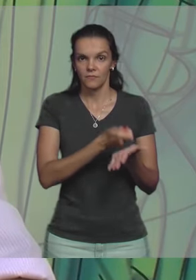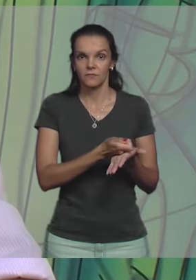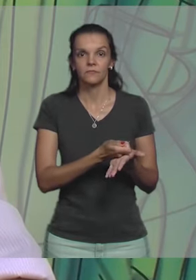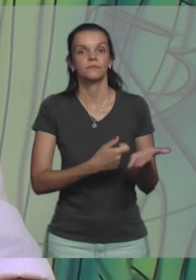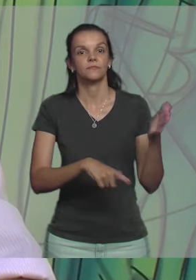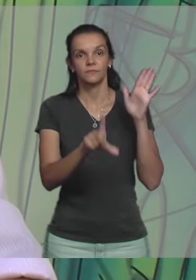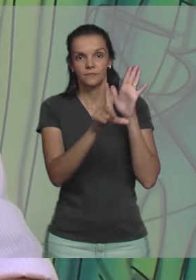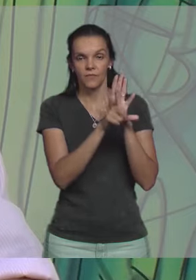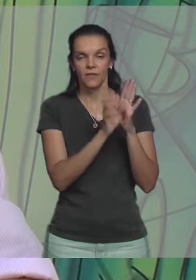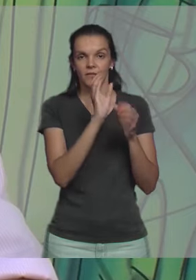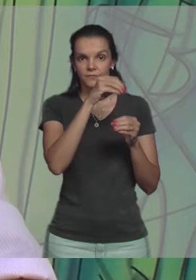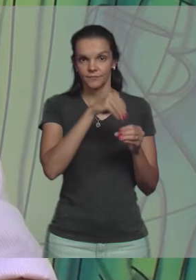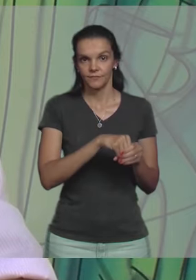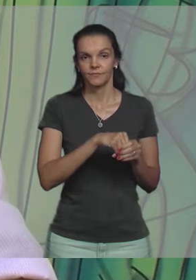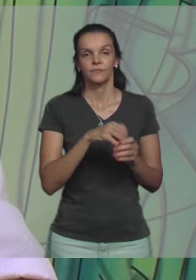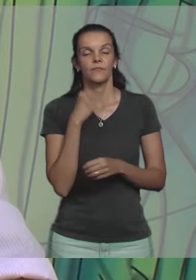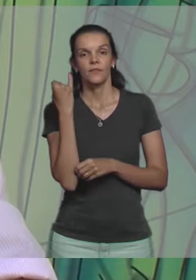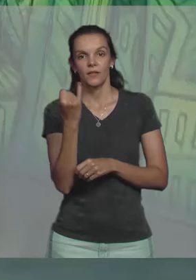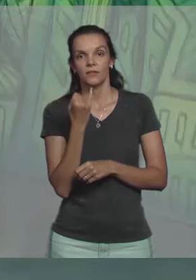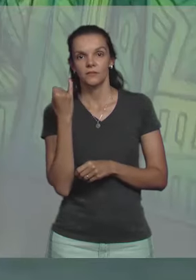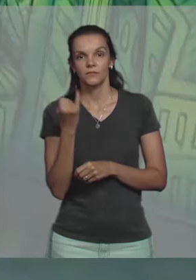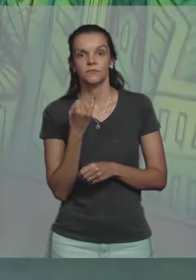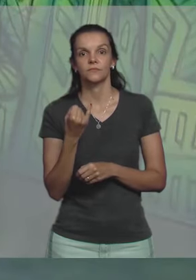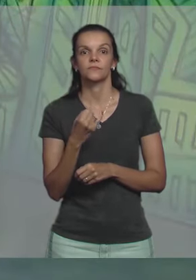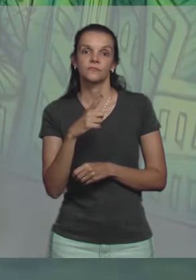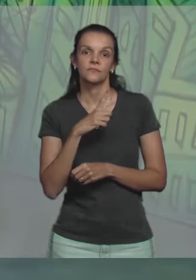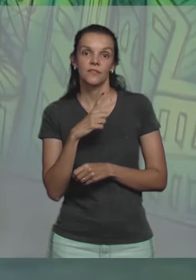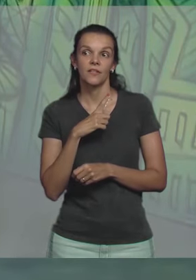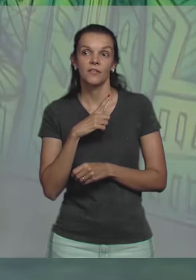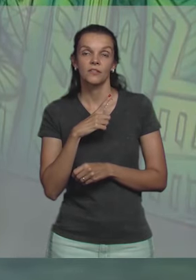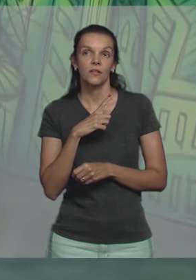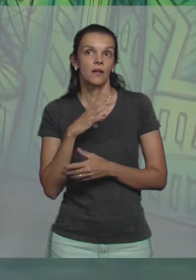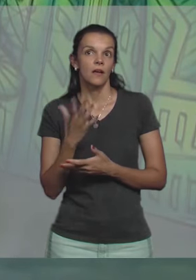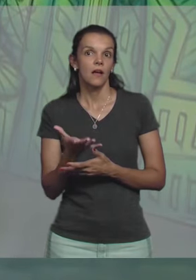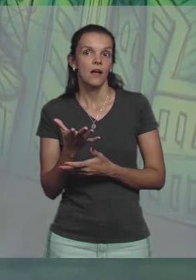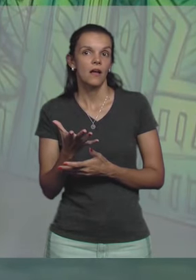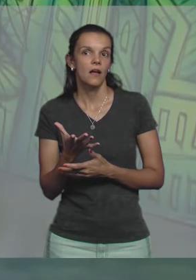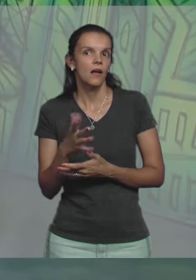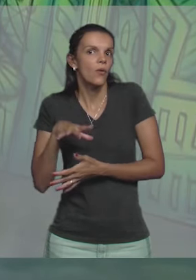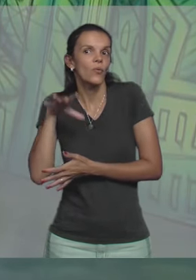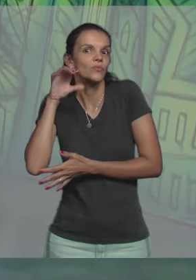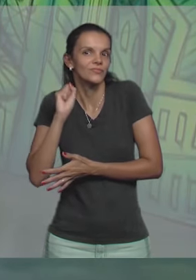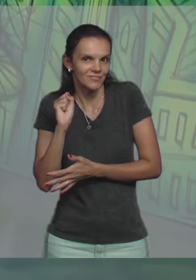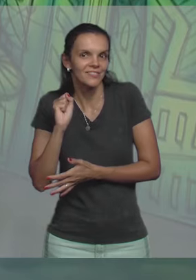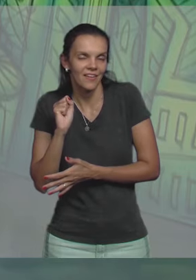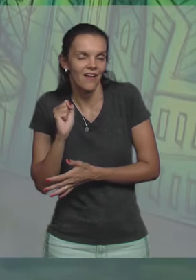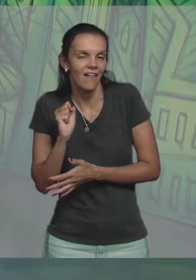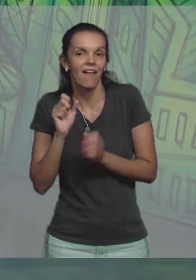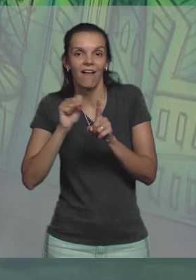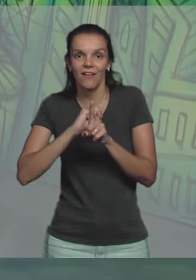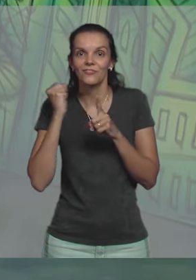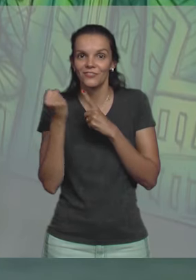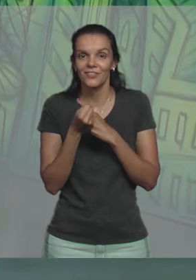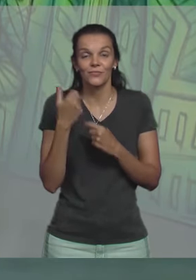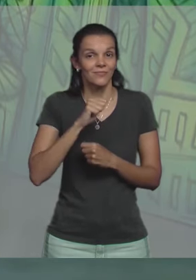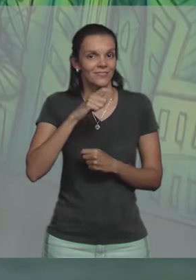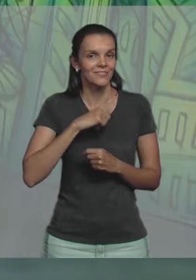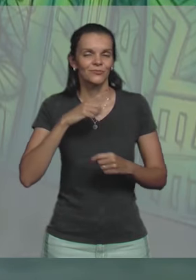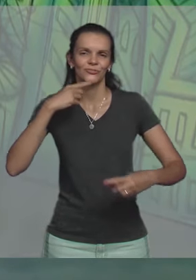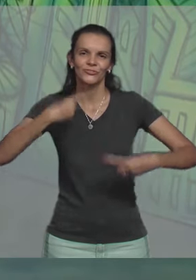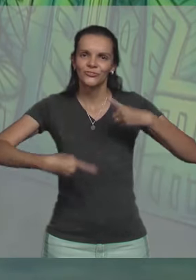requisitos da lei, e é muito importante, é que seja ouvida a sociedade, seja ouvida a comunidade. Então, um plano de comunicação,